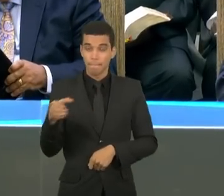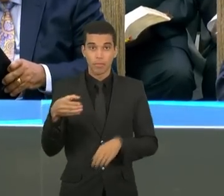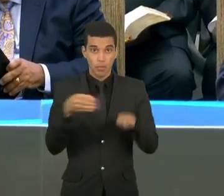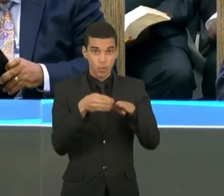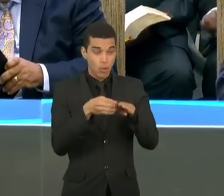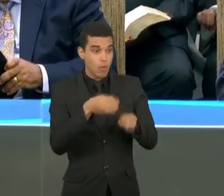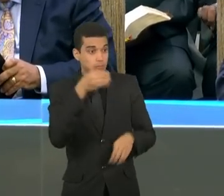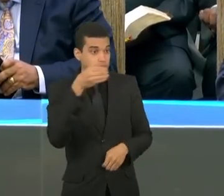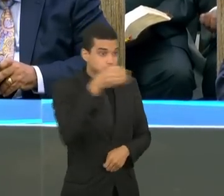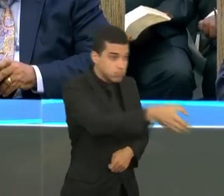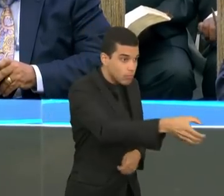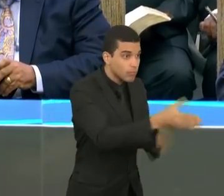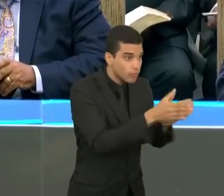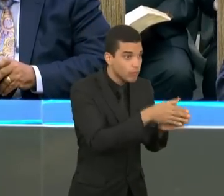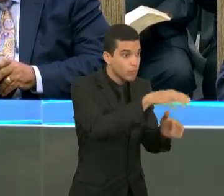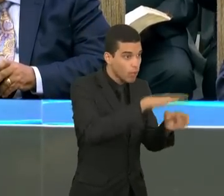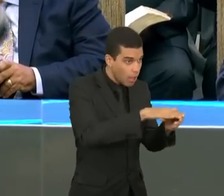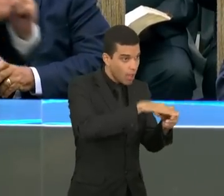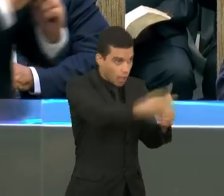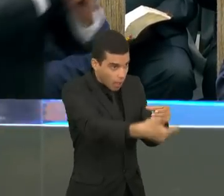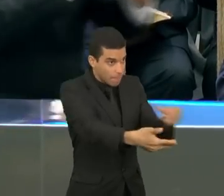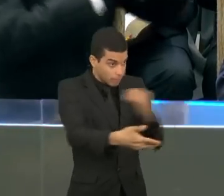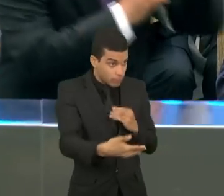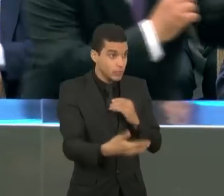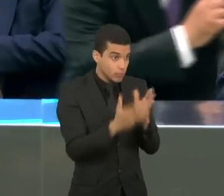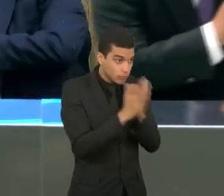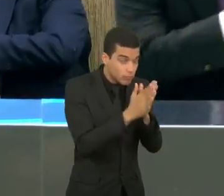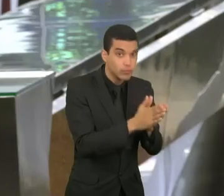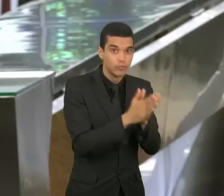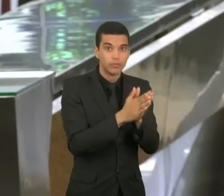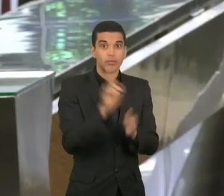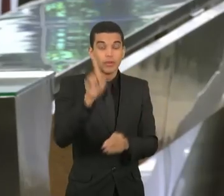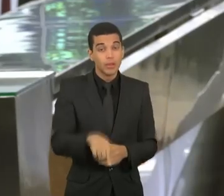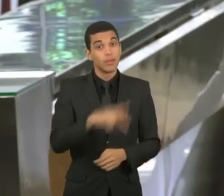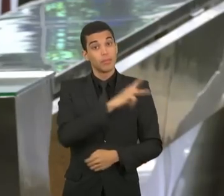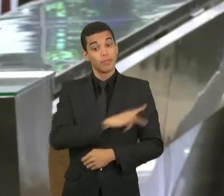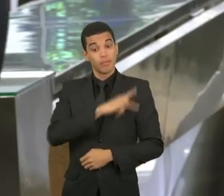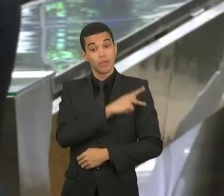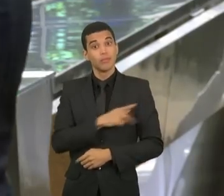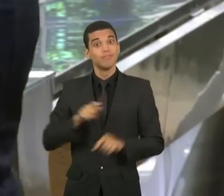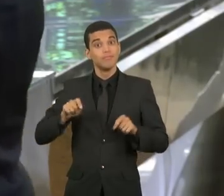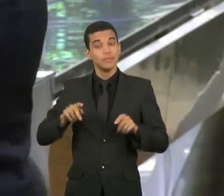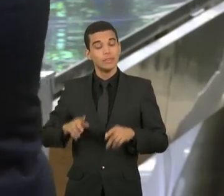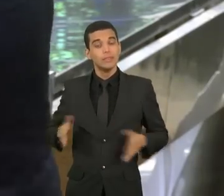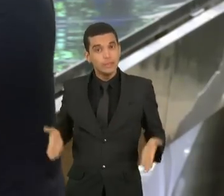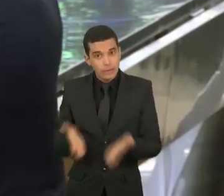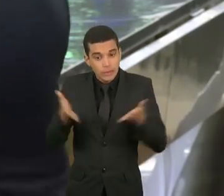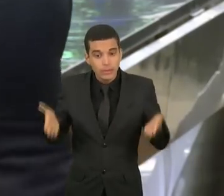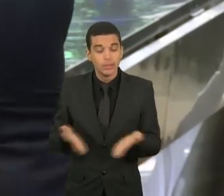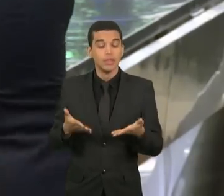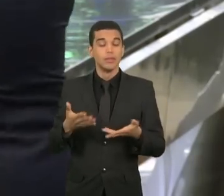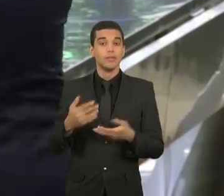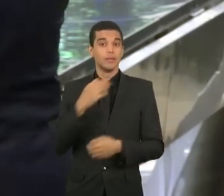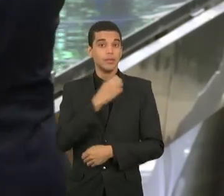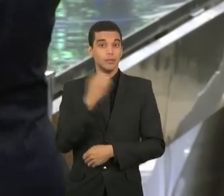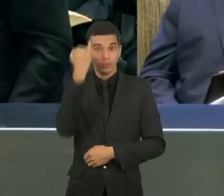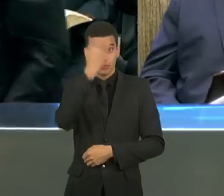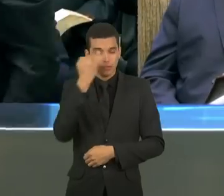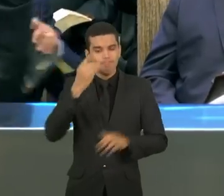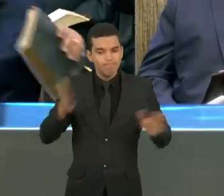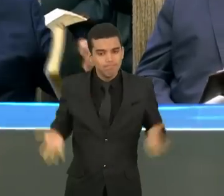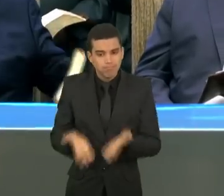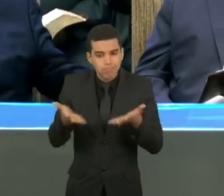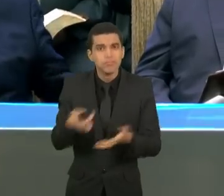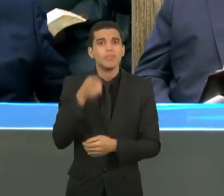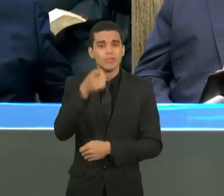está entendendo? É ele dizendo assim: batalhe pela fé, e você não está nem aí. Batalhe pela sua fé, e